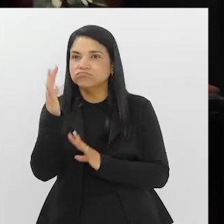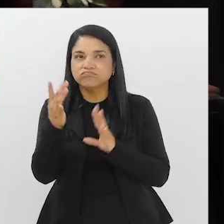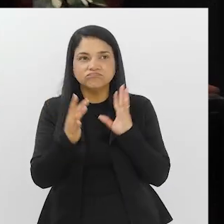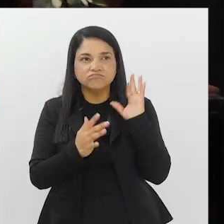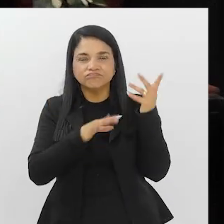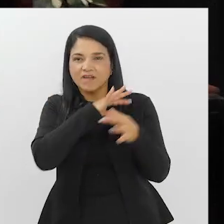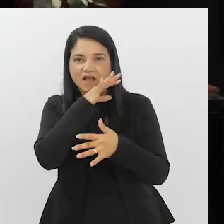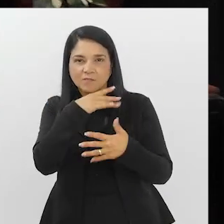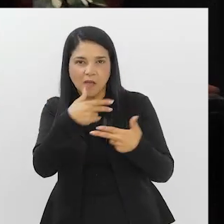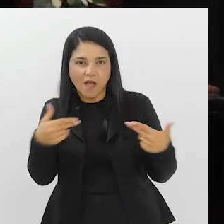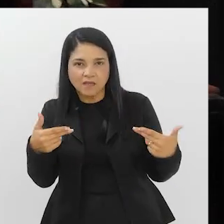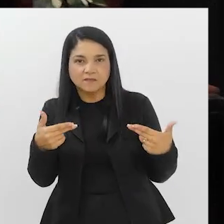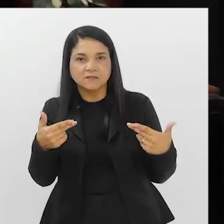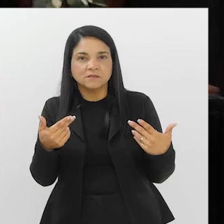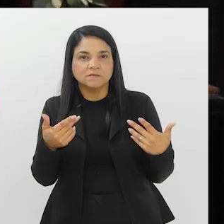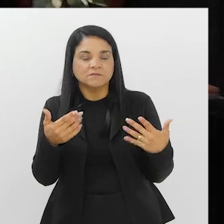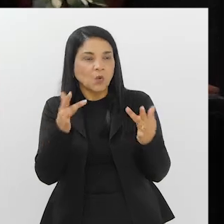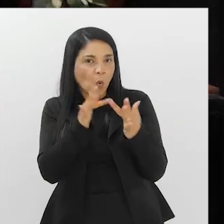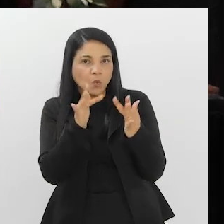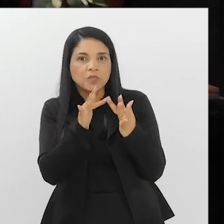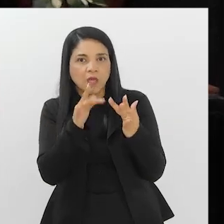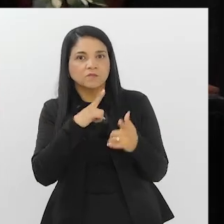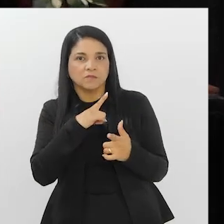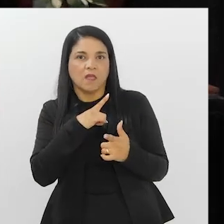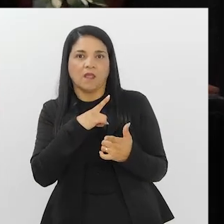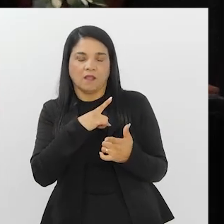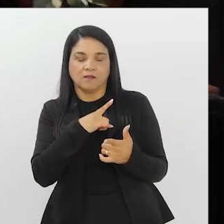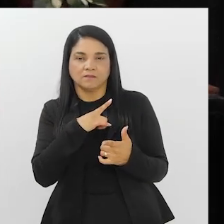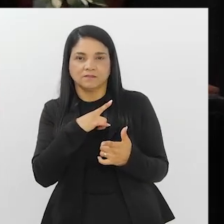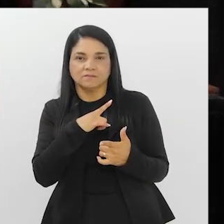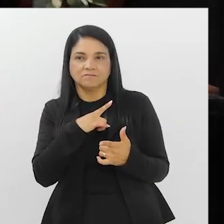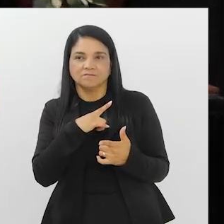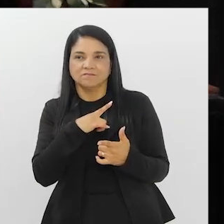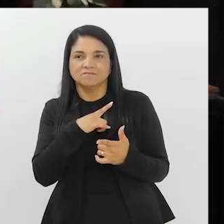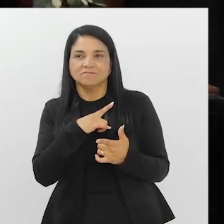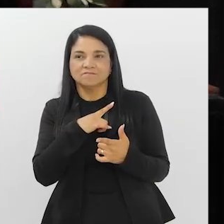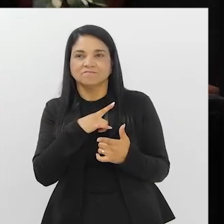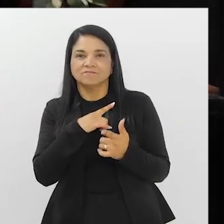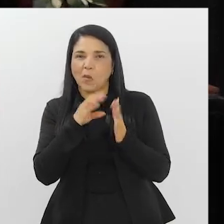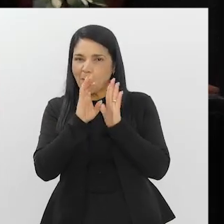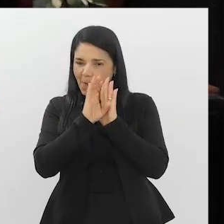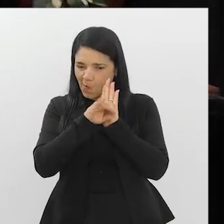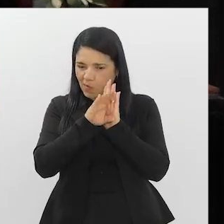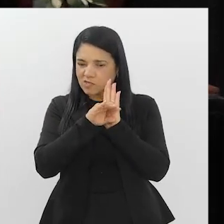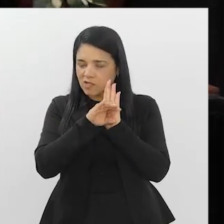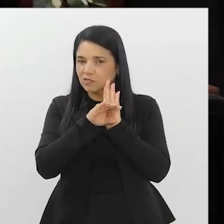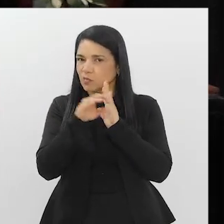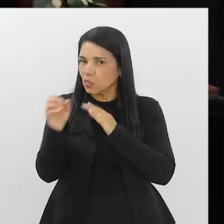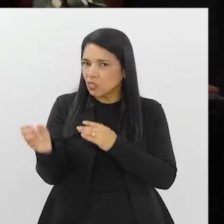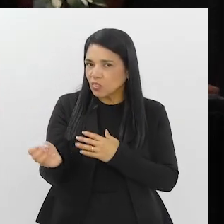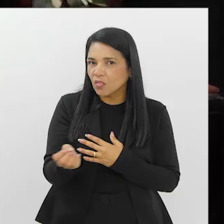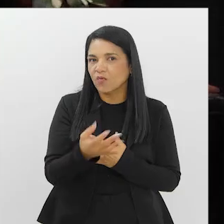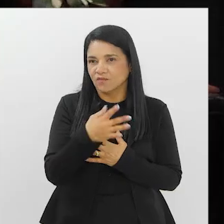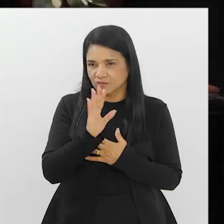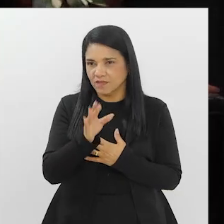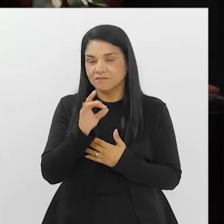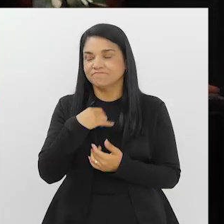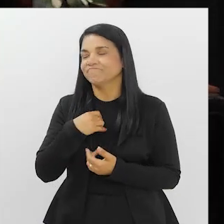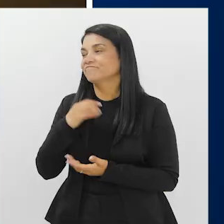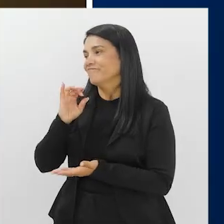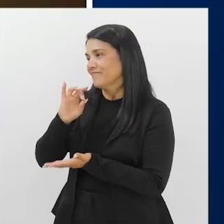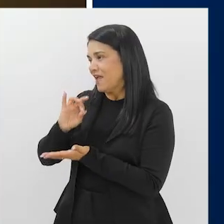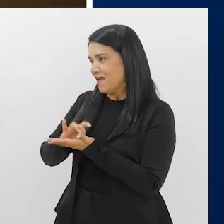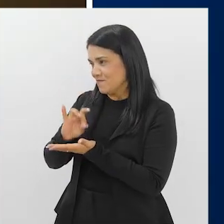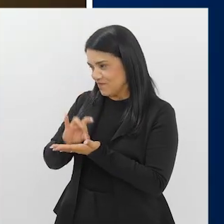que isso aconteça nessa ordem. E eu acho também que é um conceito moderno, não é?